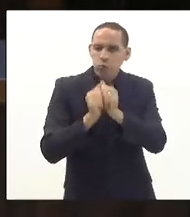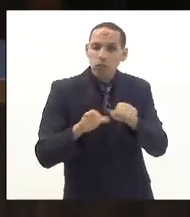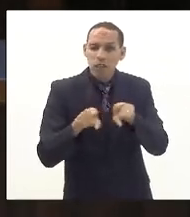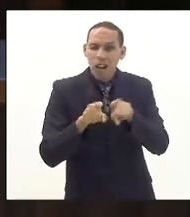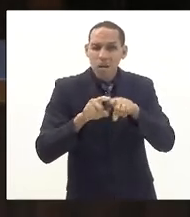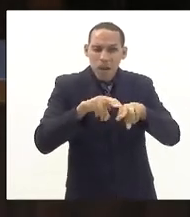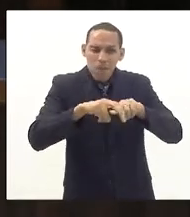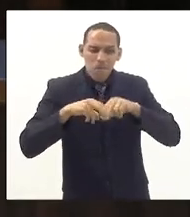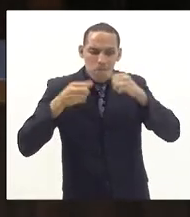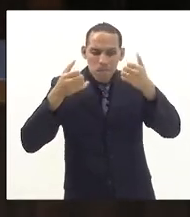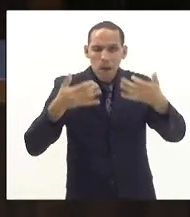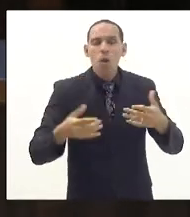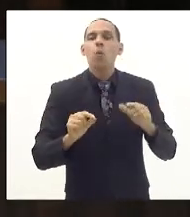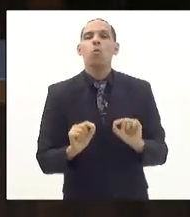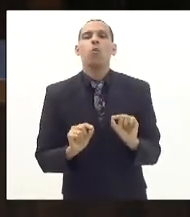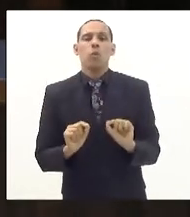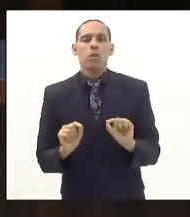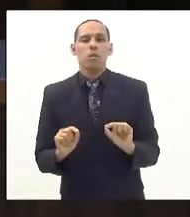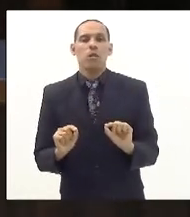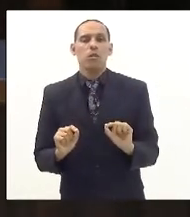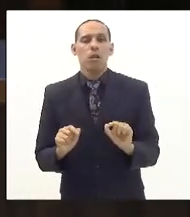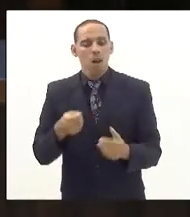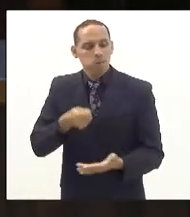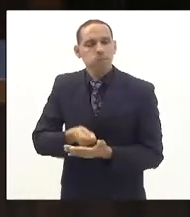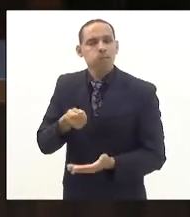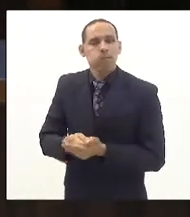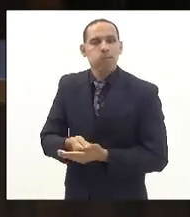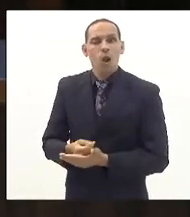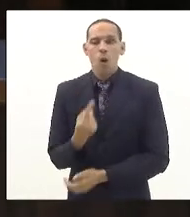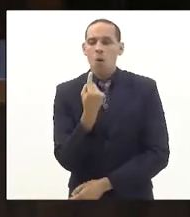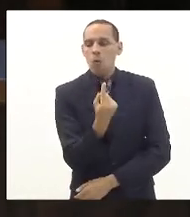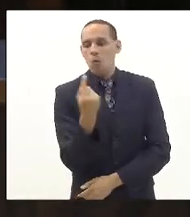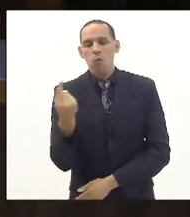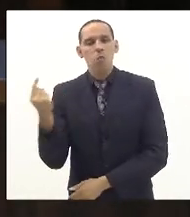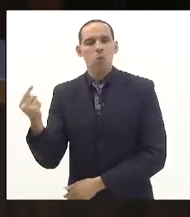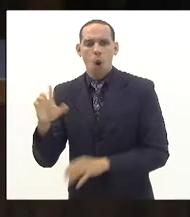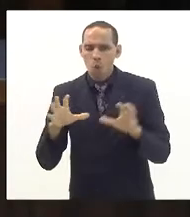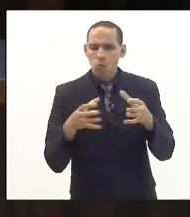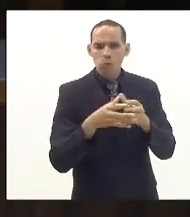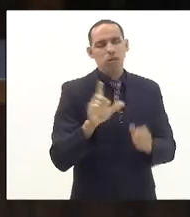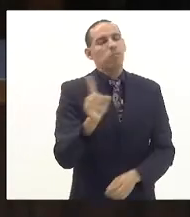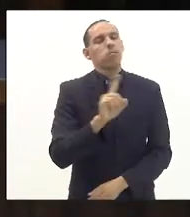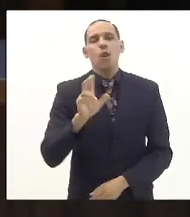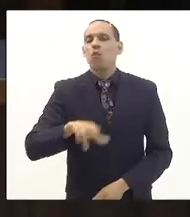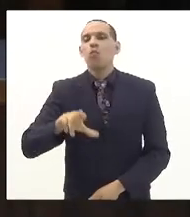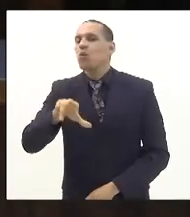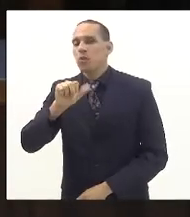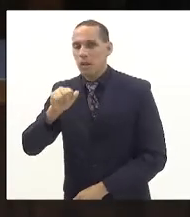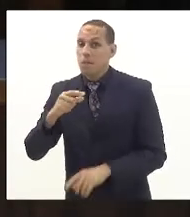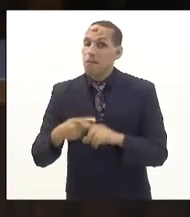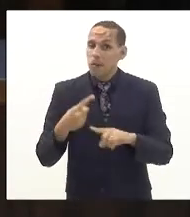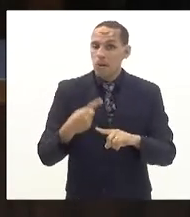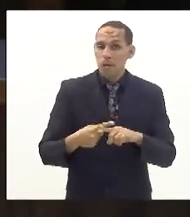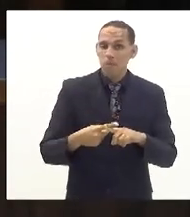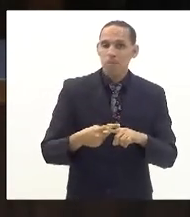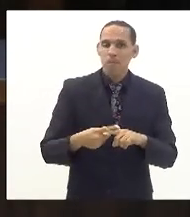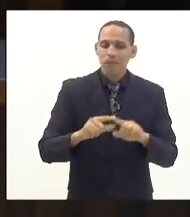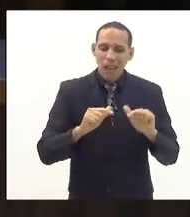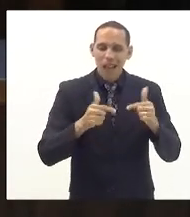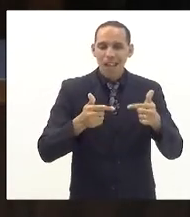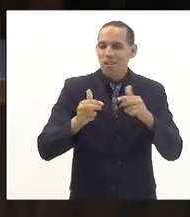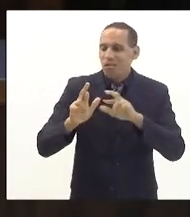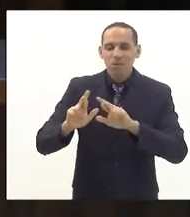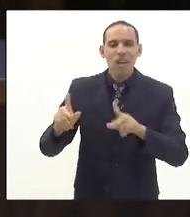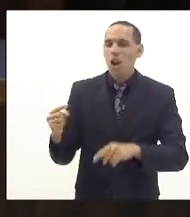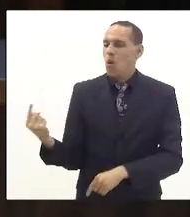justificar que a punição seja individual e nunca coletiva, porque são ações